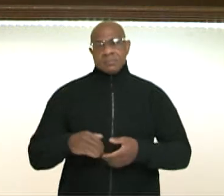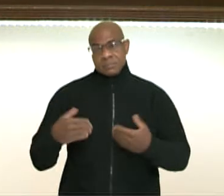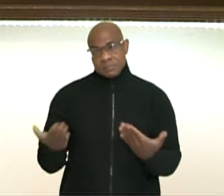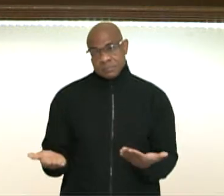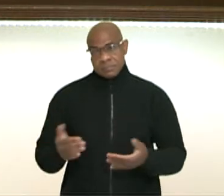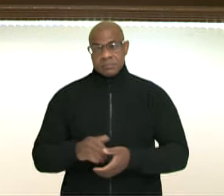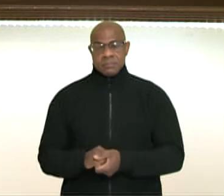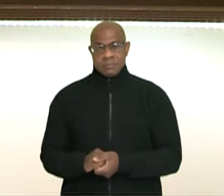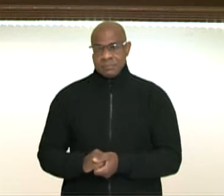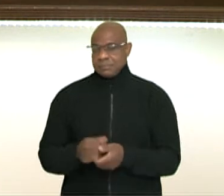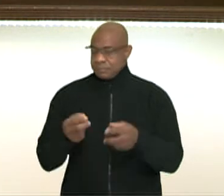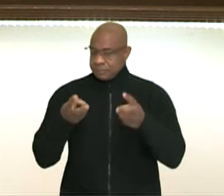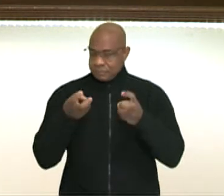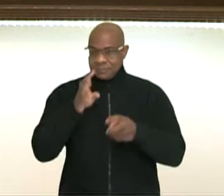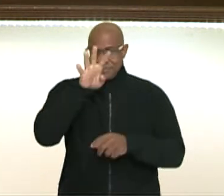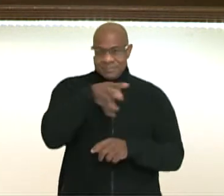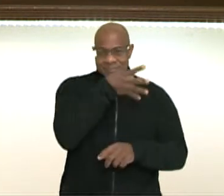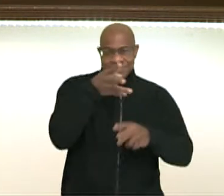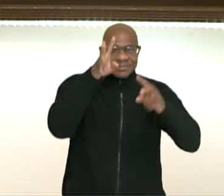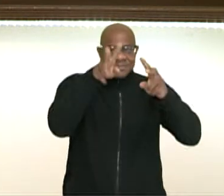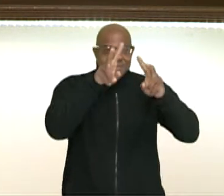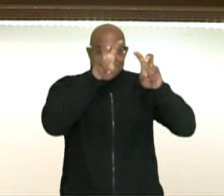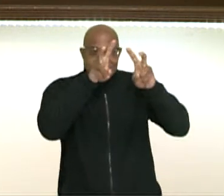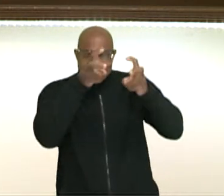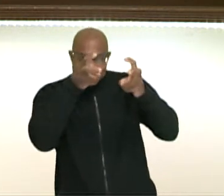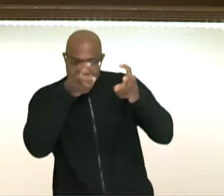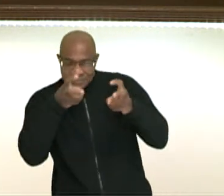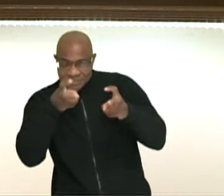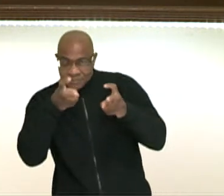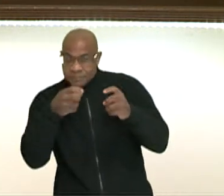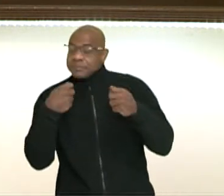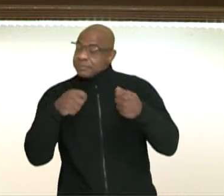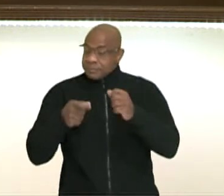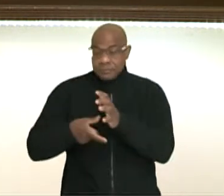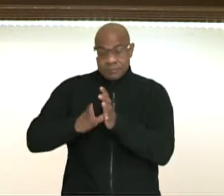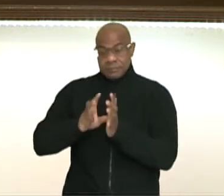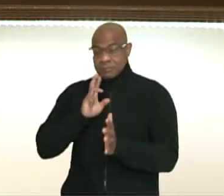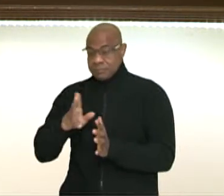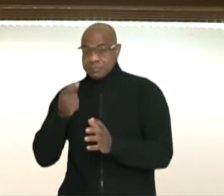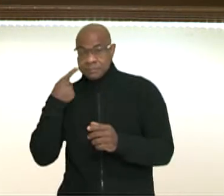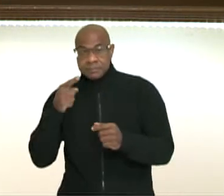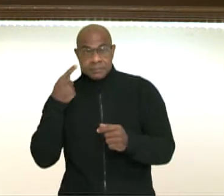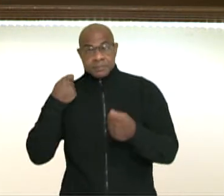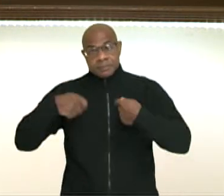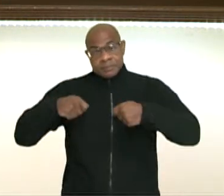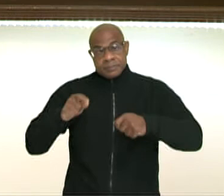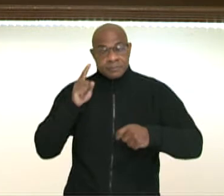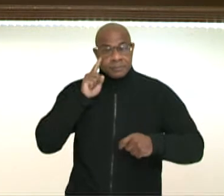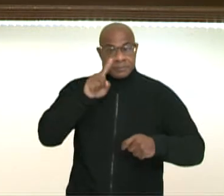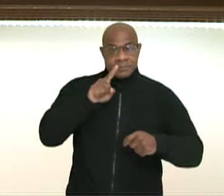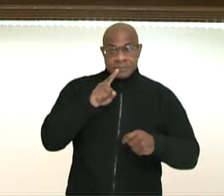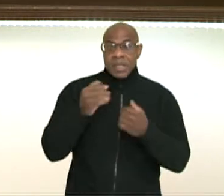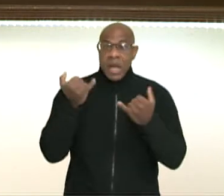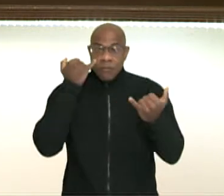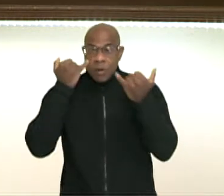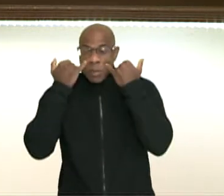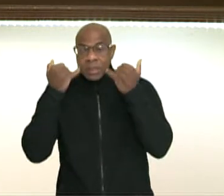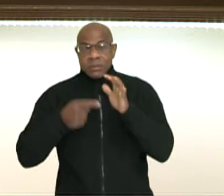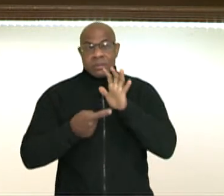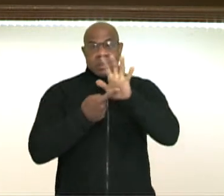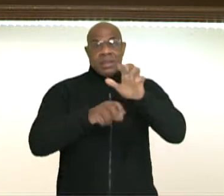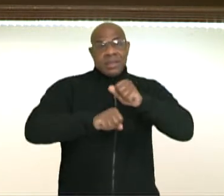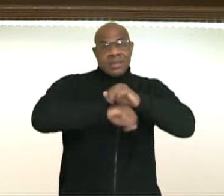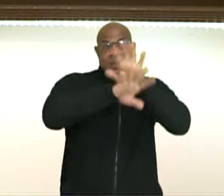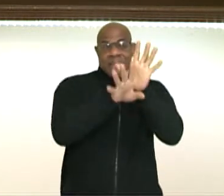E daí, analisou a tabela? Sim, porque a tabela tem que ser analisada, né? Os dados estão explícitos ali. Explícito significa